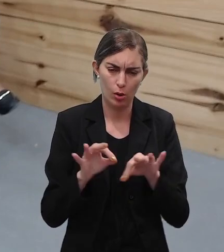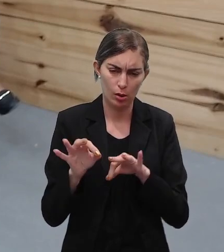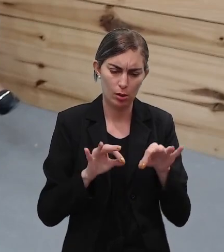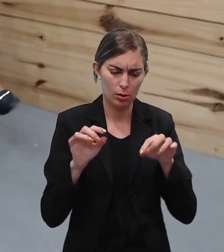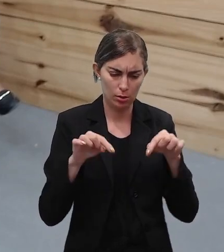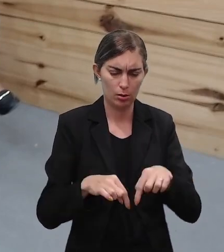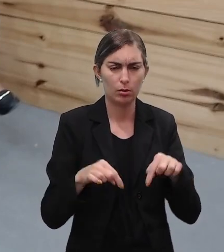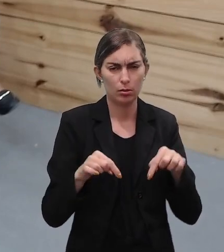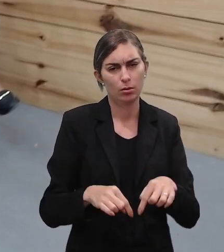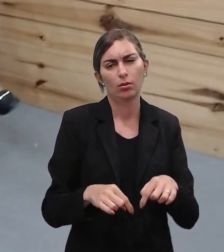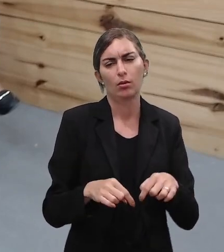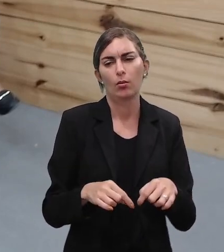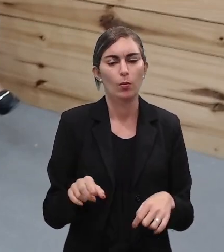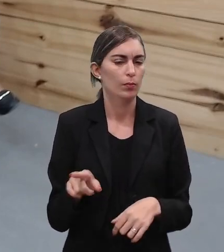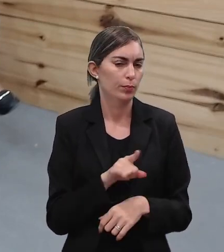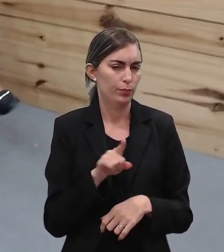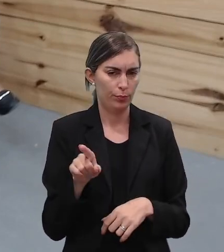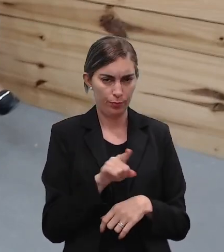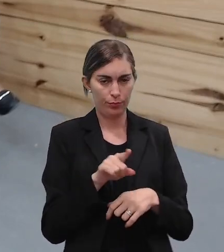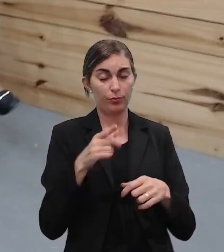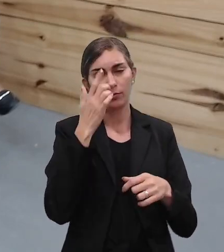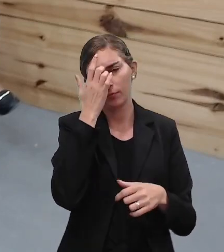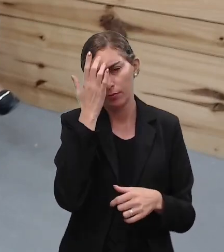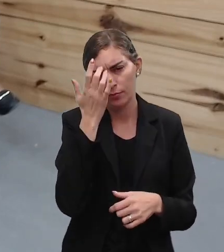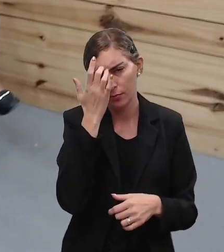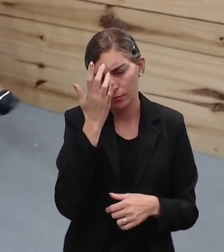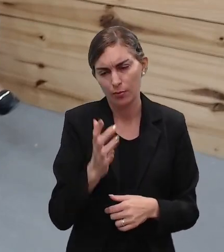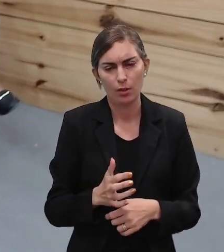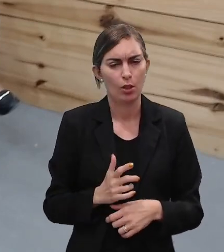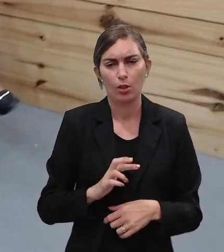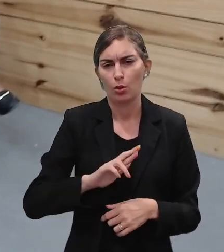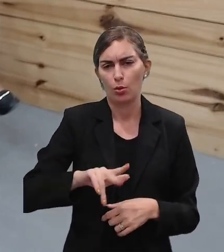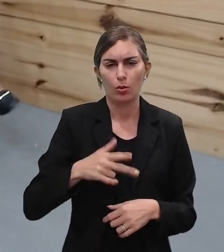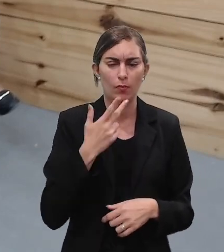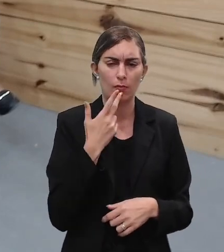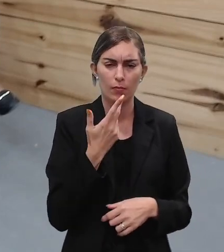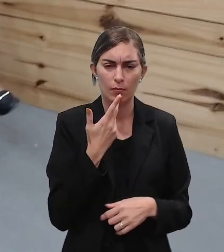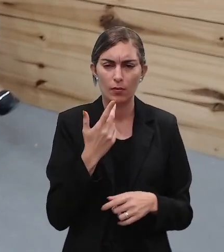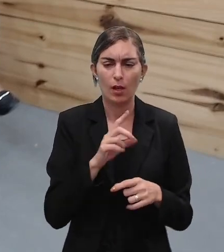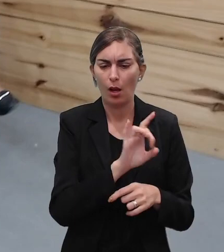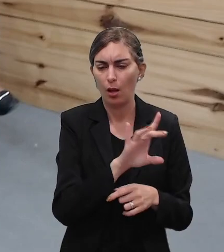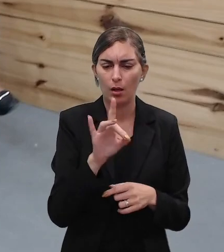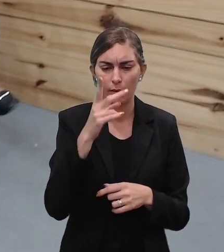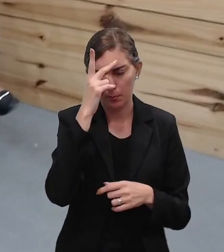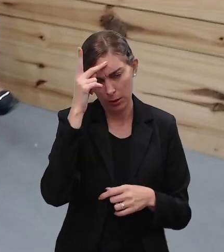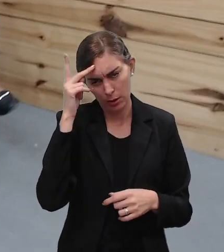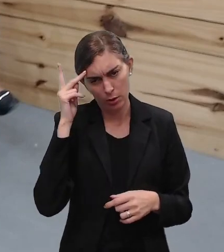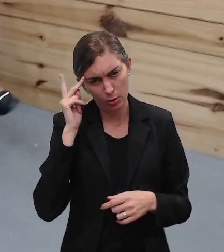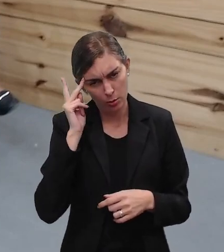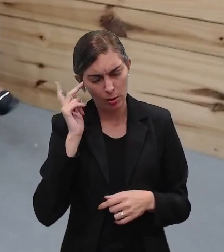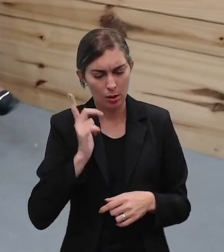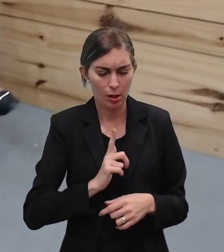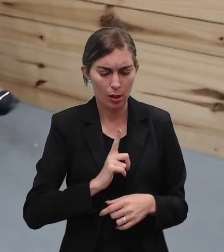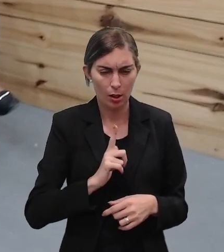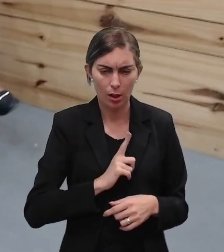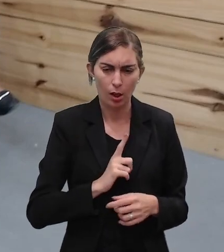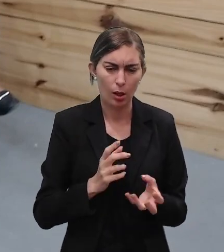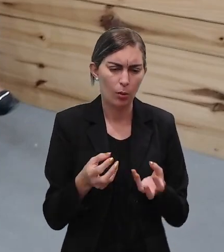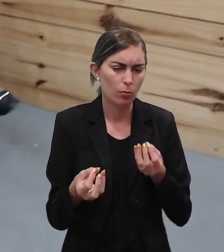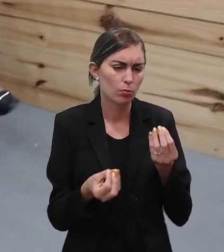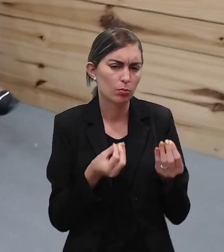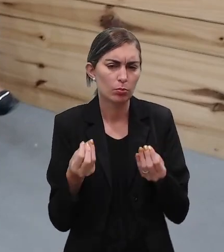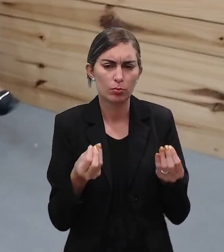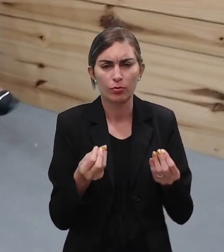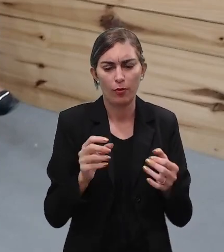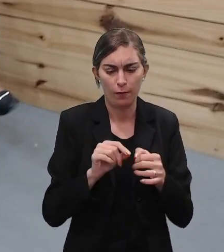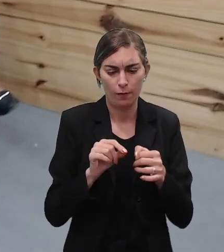atual? Não, facilidade eu não diria, porque cada pessoa ela tem uma forma de